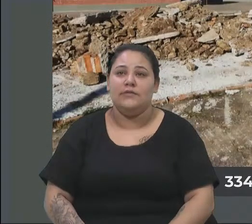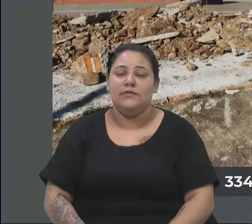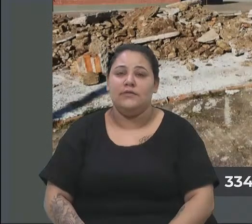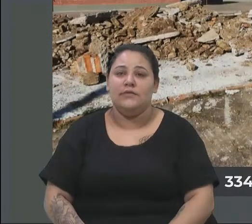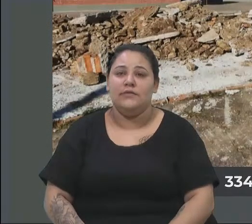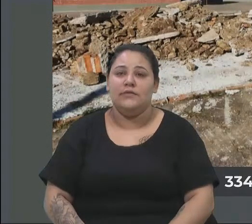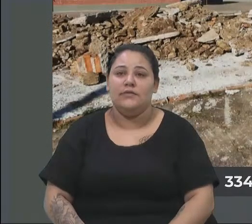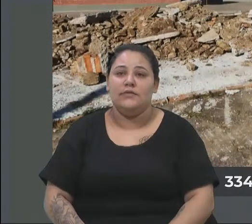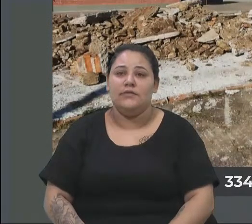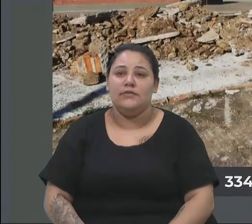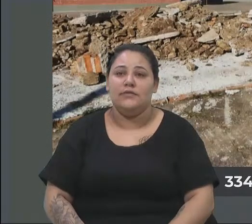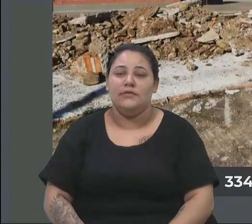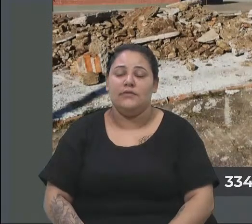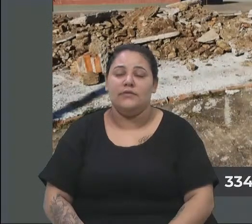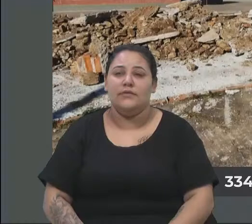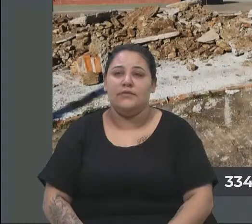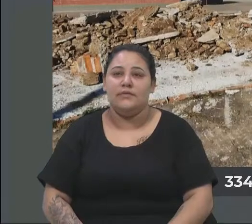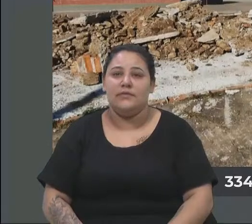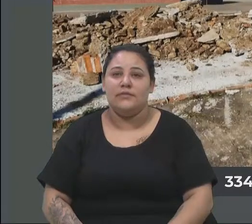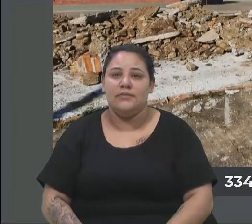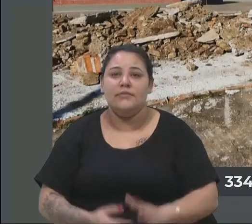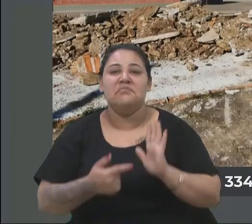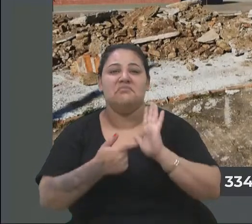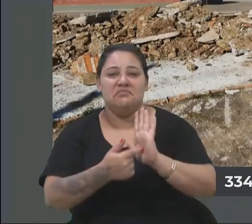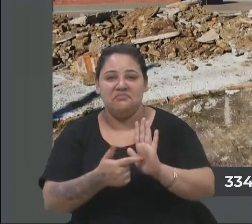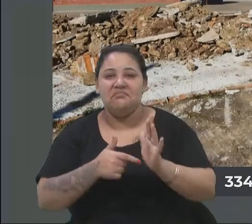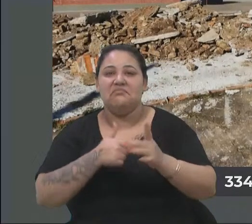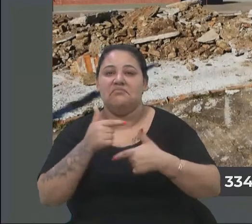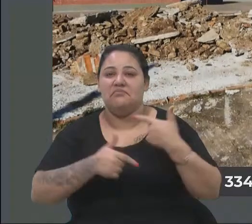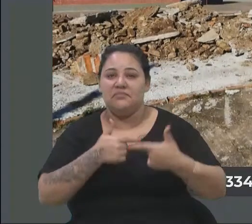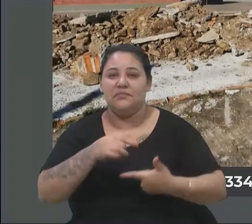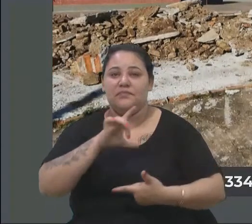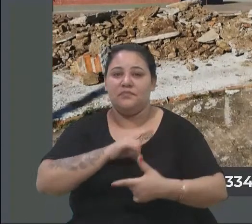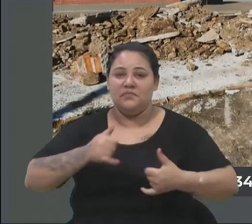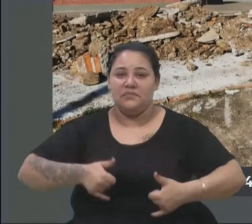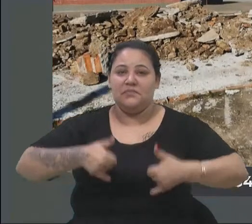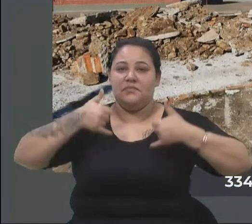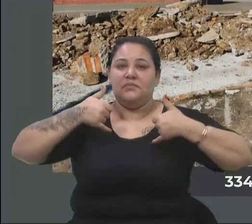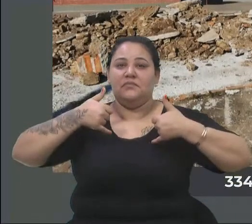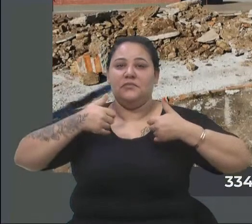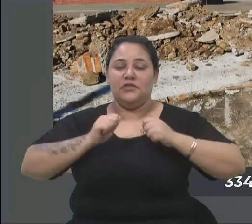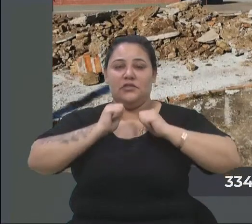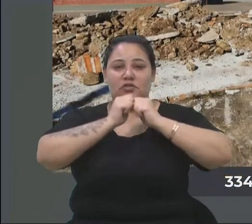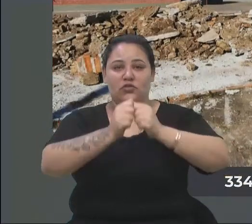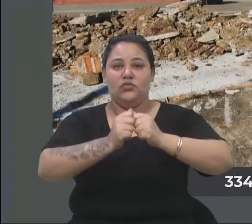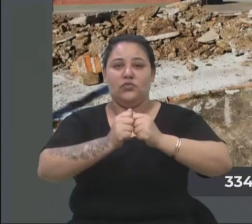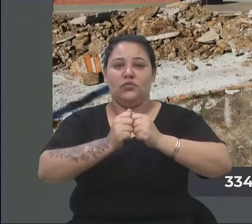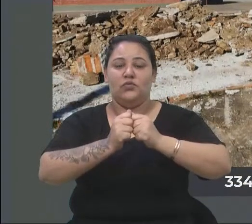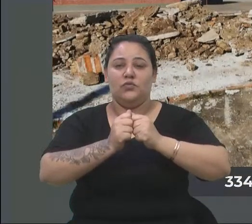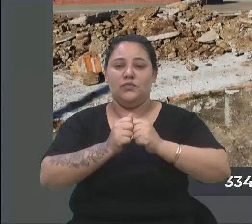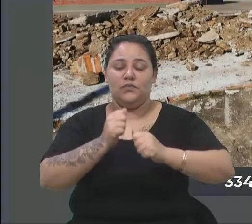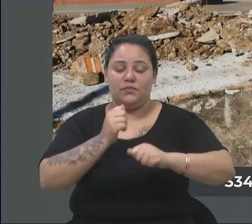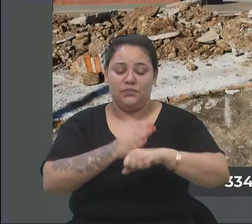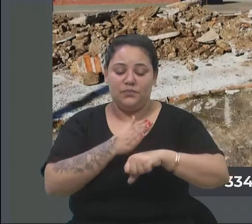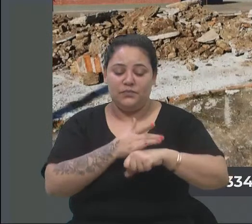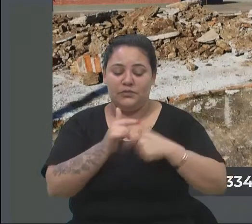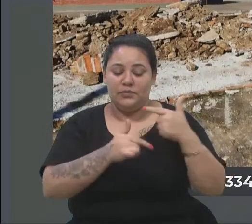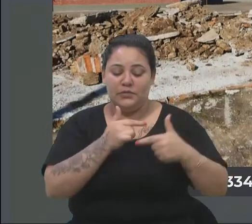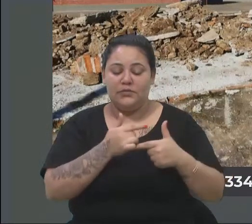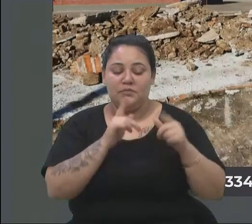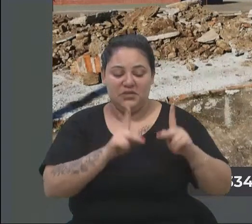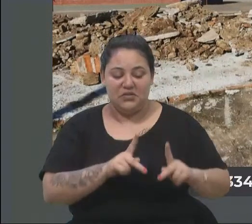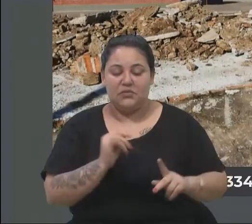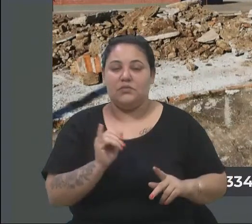mostra o trabalho eficaz. Eu tenho orgulho de estar ao lado dessas grandes lideranças,